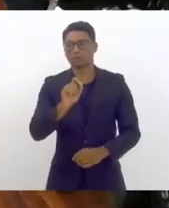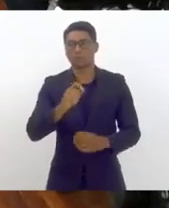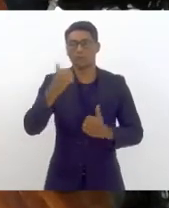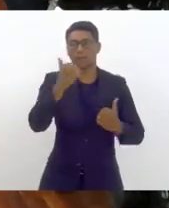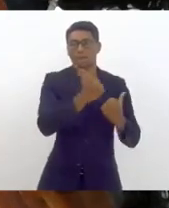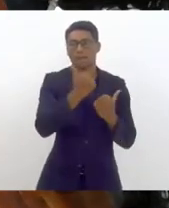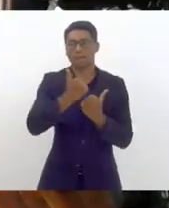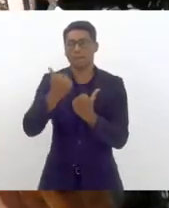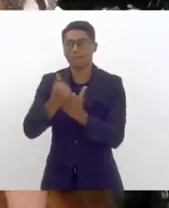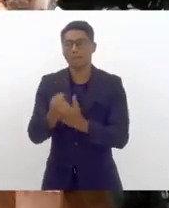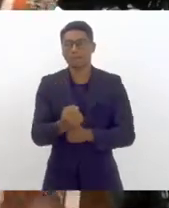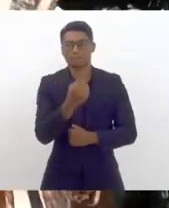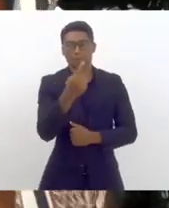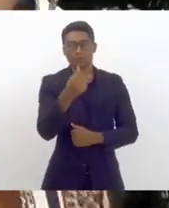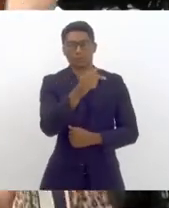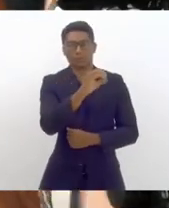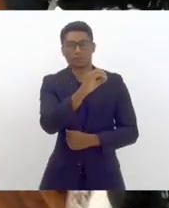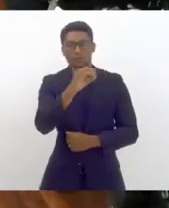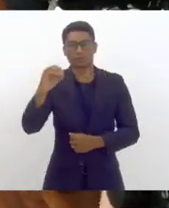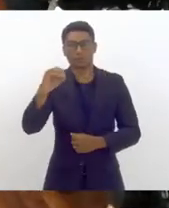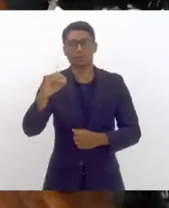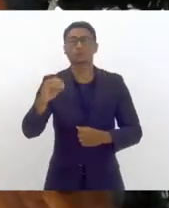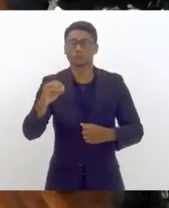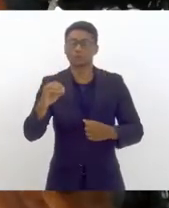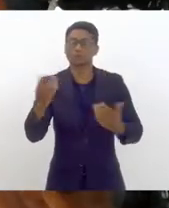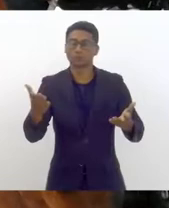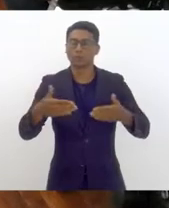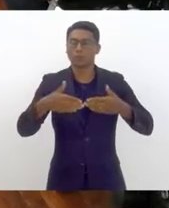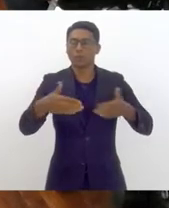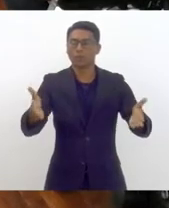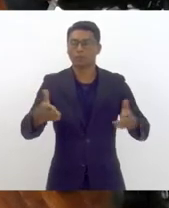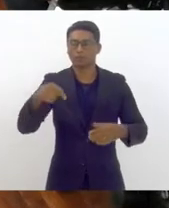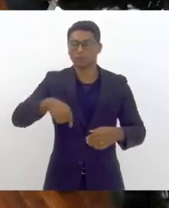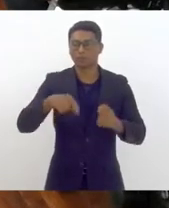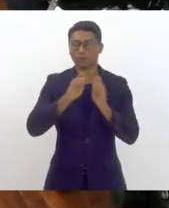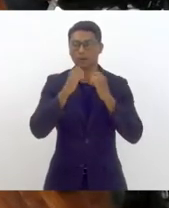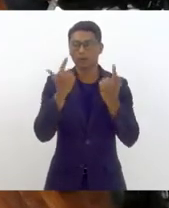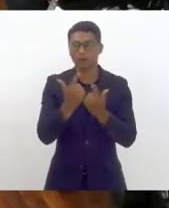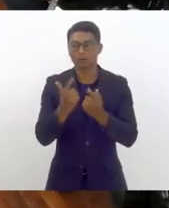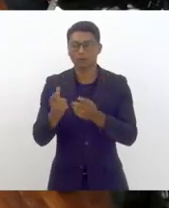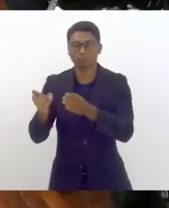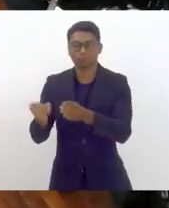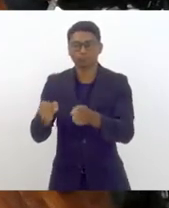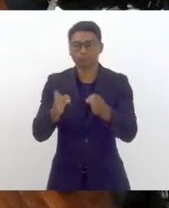apoiamentos necessários para iniciar a sua tramitação nesta Casa Legislativa.